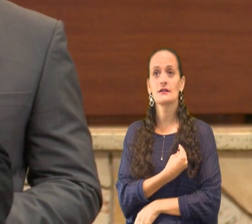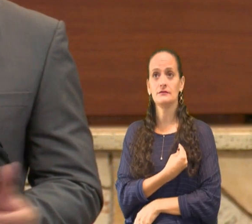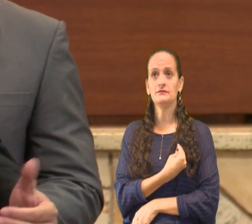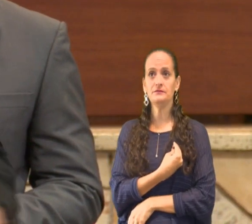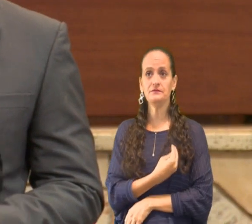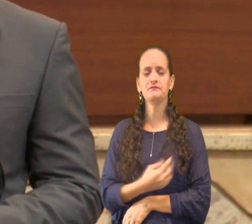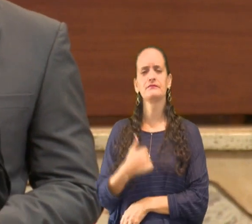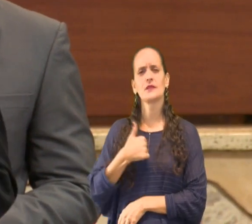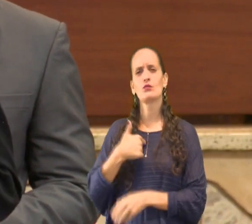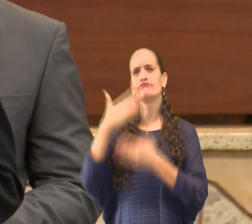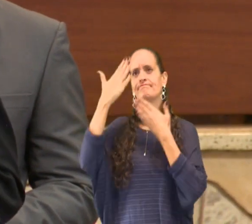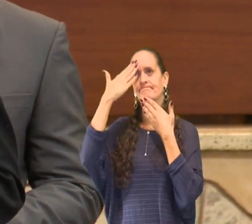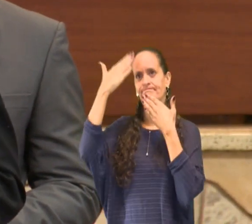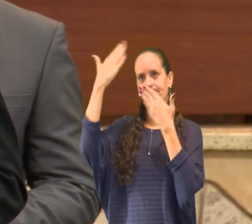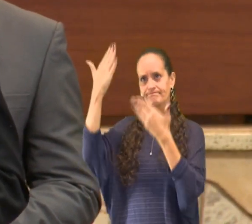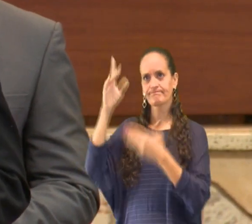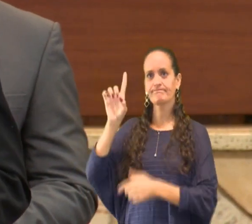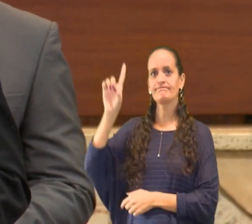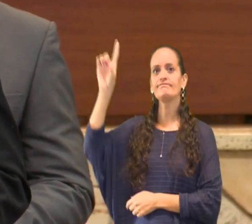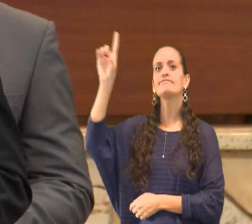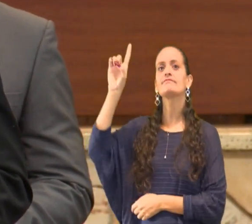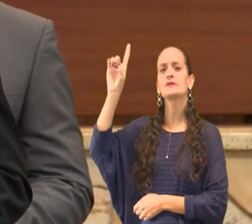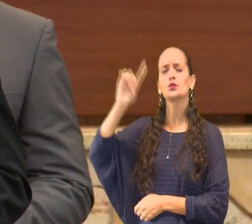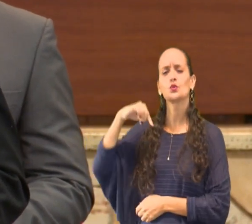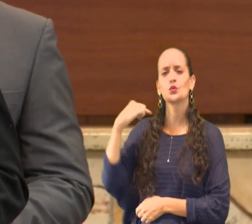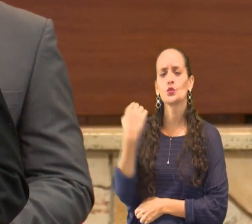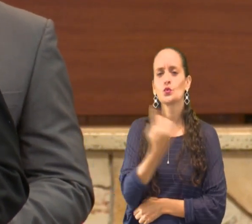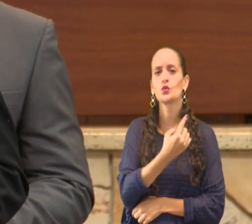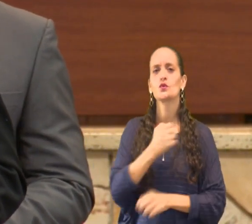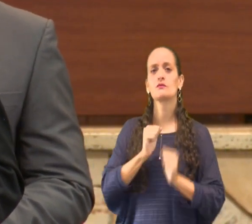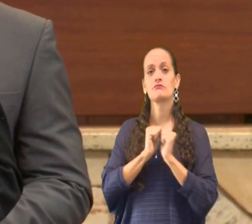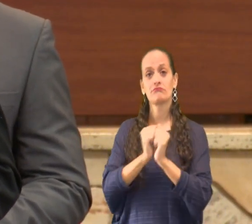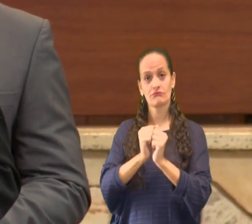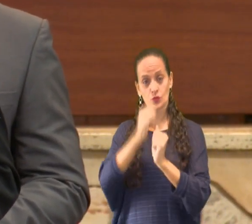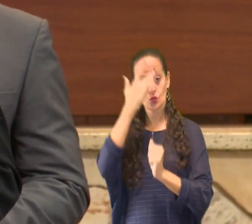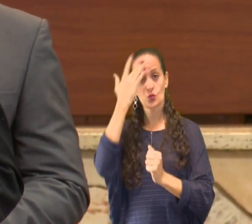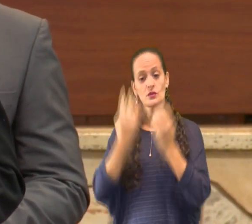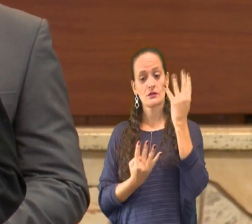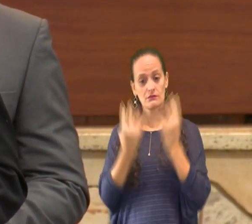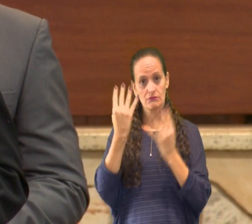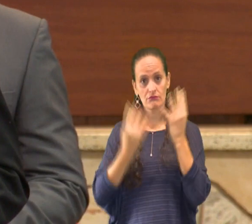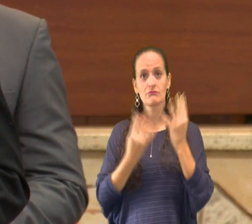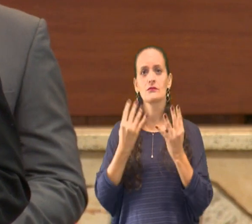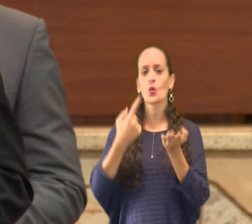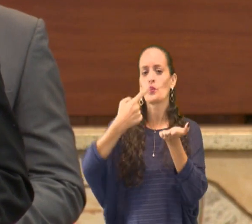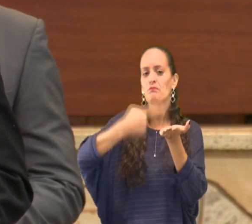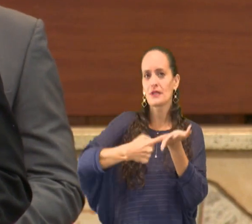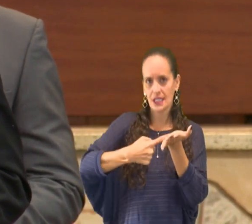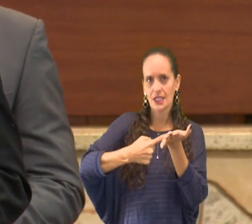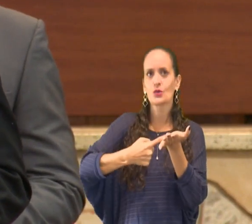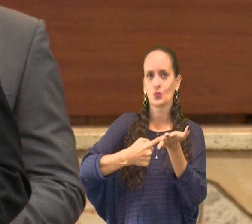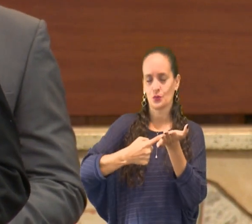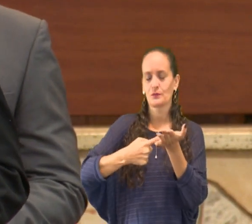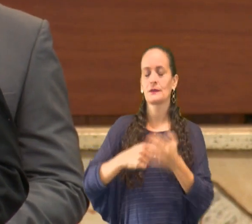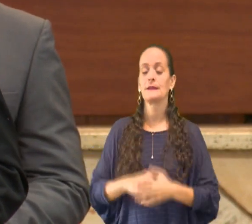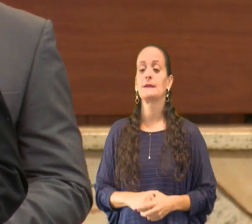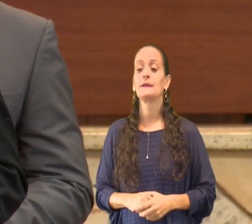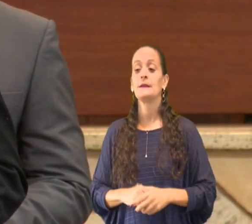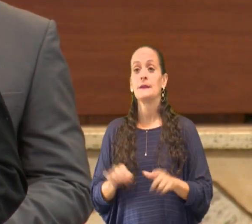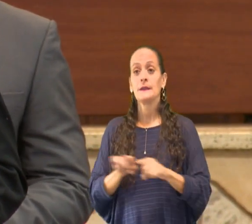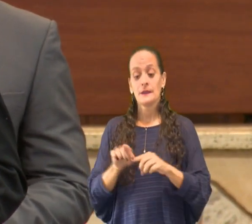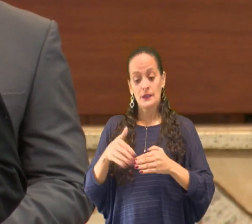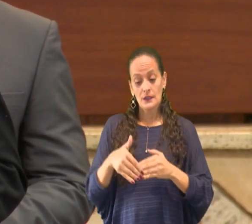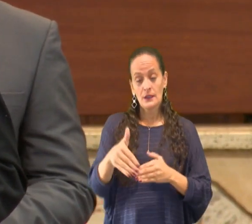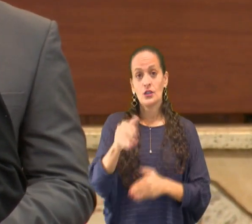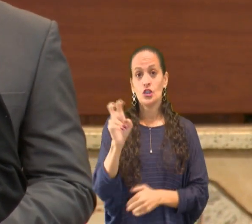Sou grato à vida de todos que fizeram parte deste coro durante este período, cumprindo assim o seu propósito. E a partir do